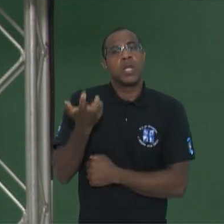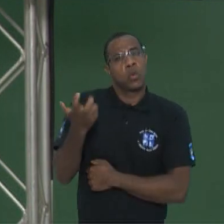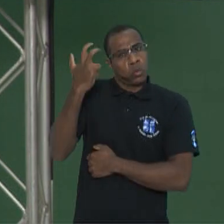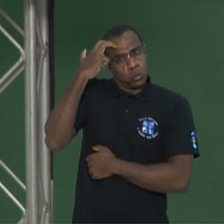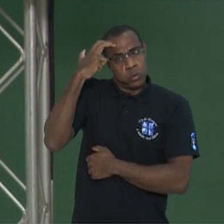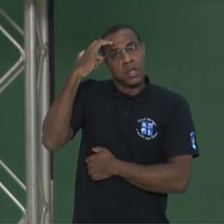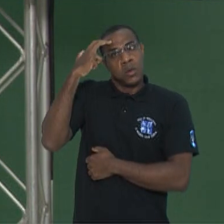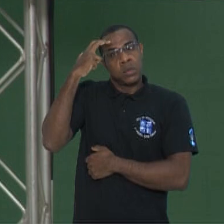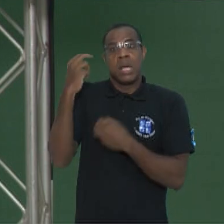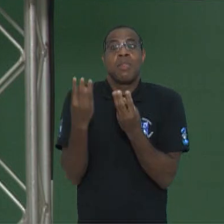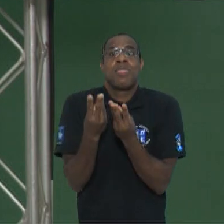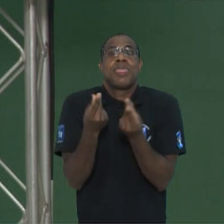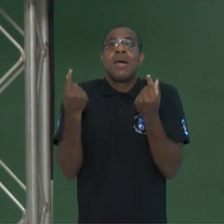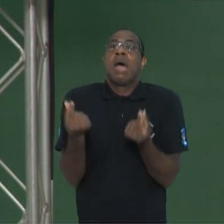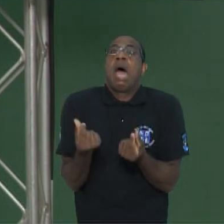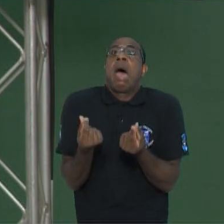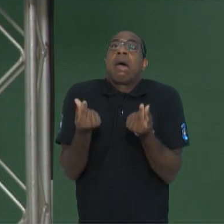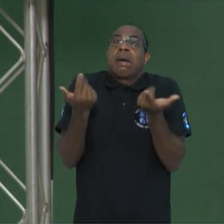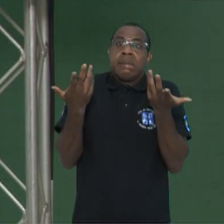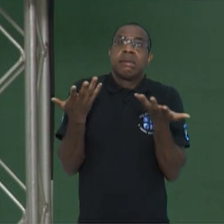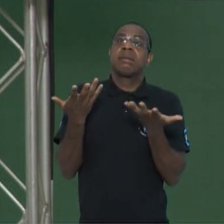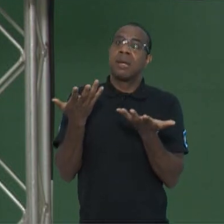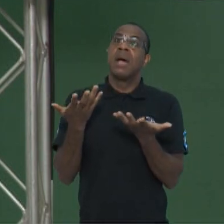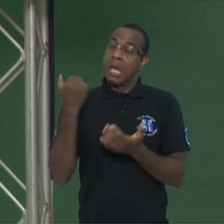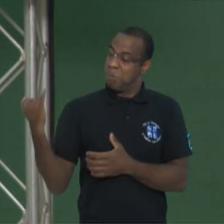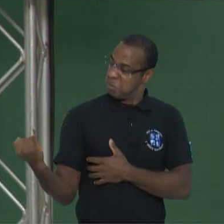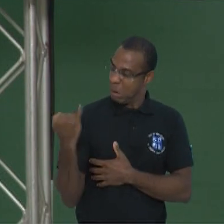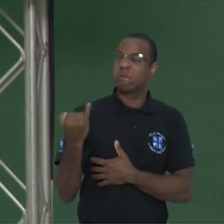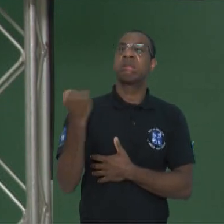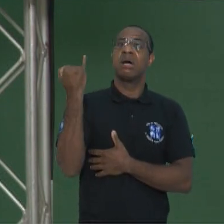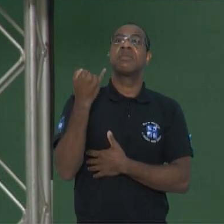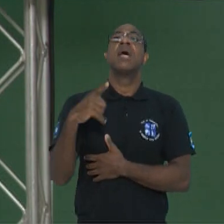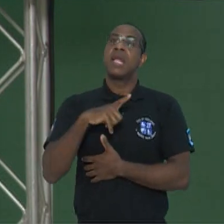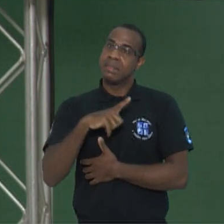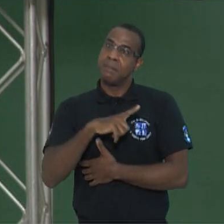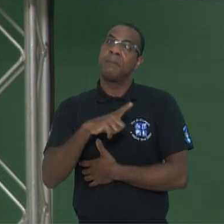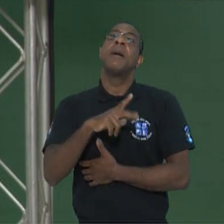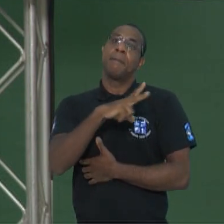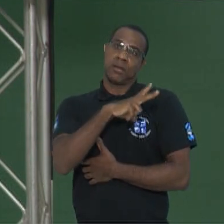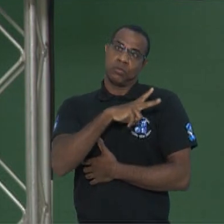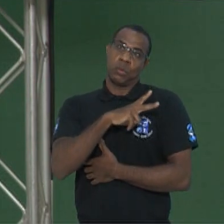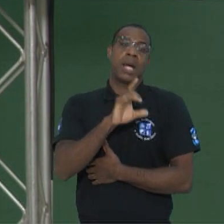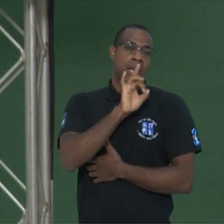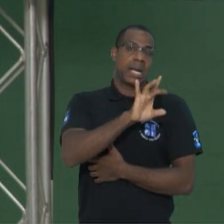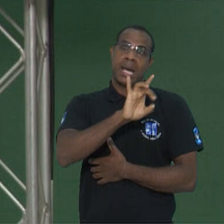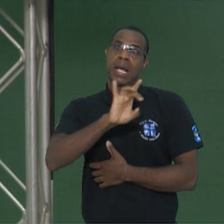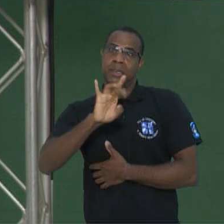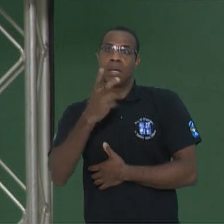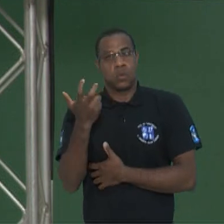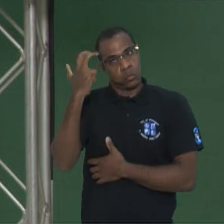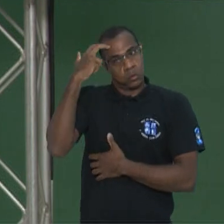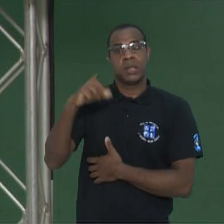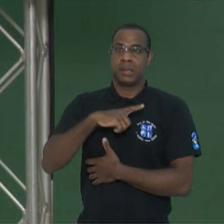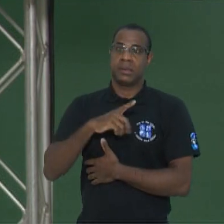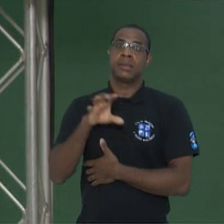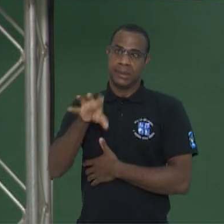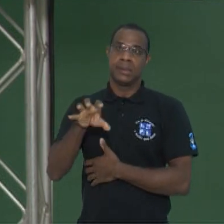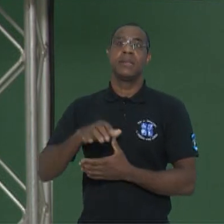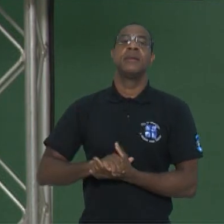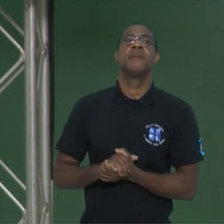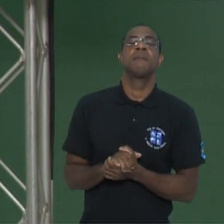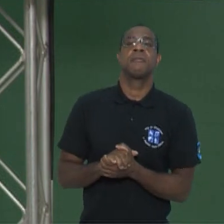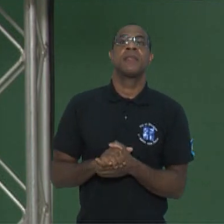análise. Todas têm as suas particularidades, né, que enriquecem de forma diferente uma da outra. Mas a gente teve